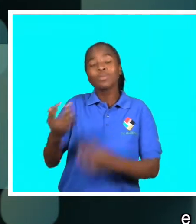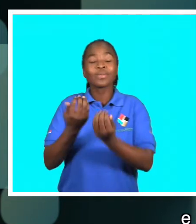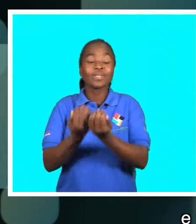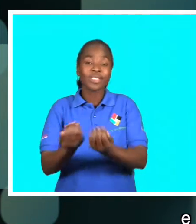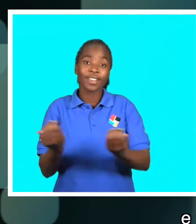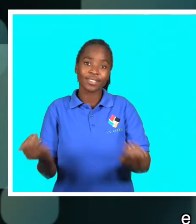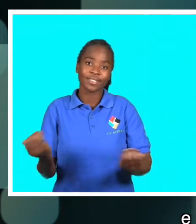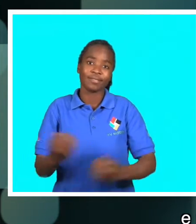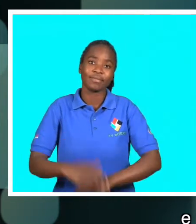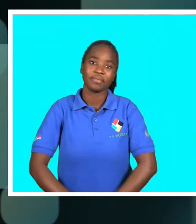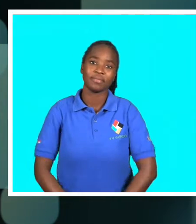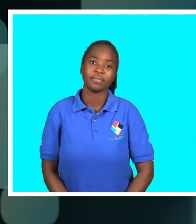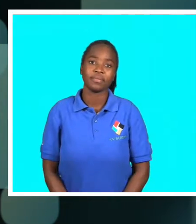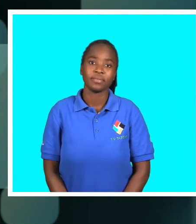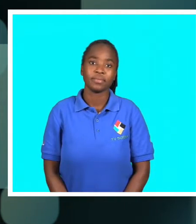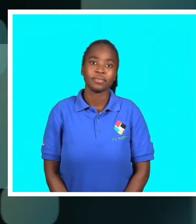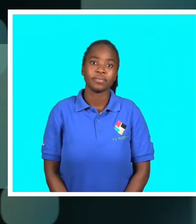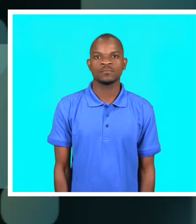pedindo esmola.